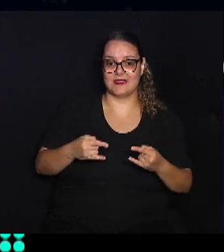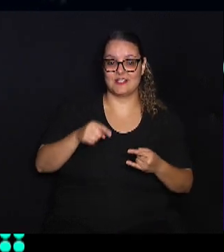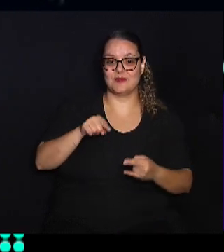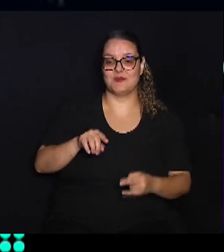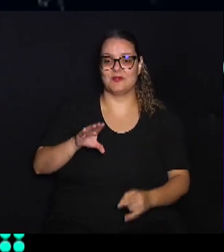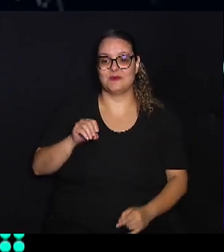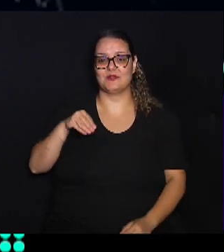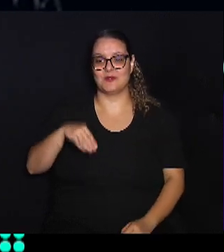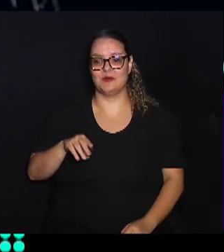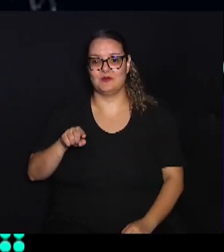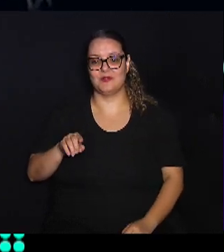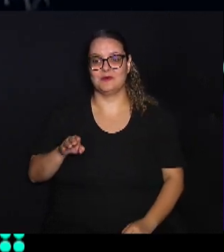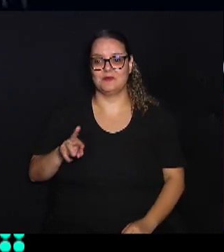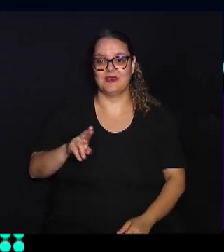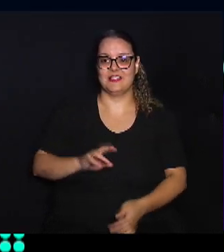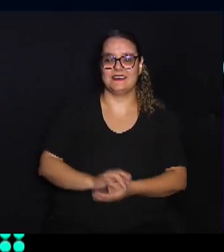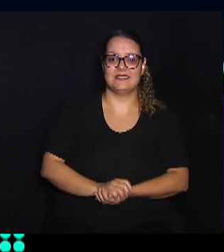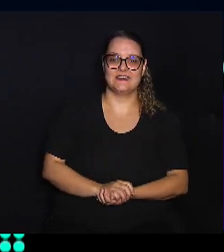q2ingressos.com.br.